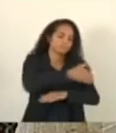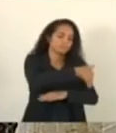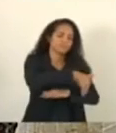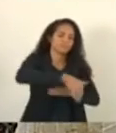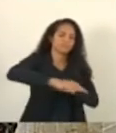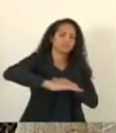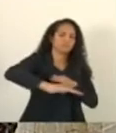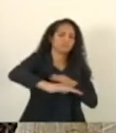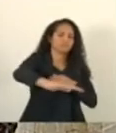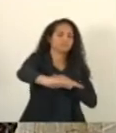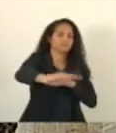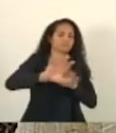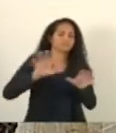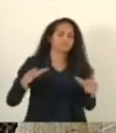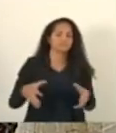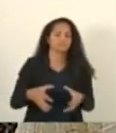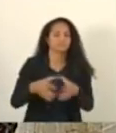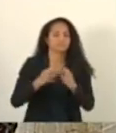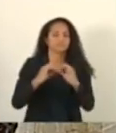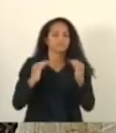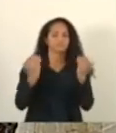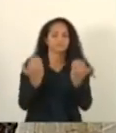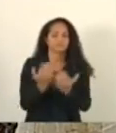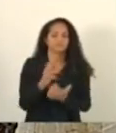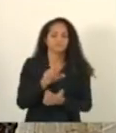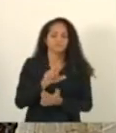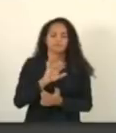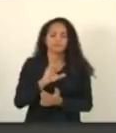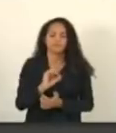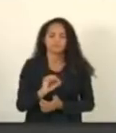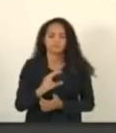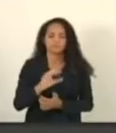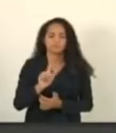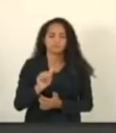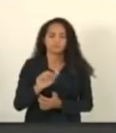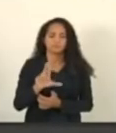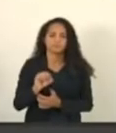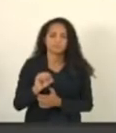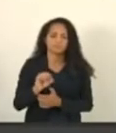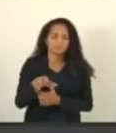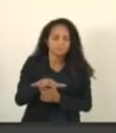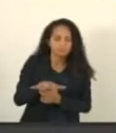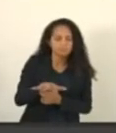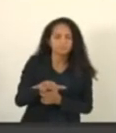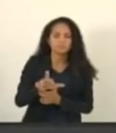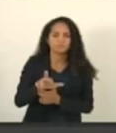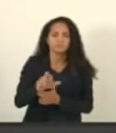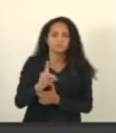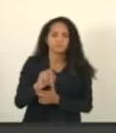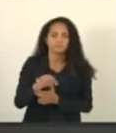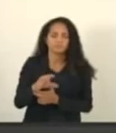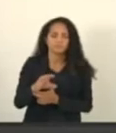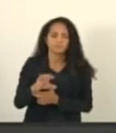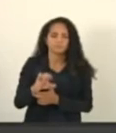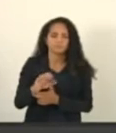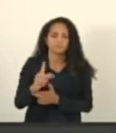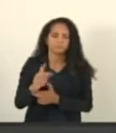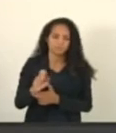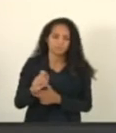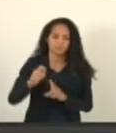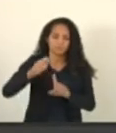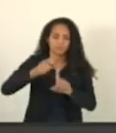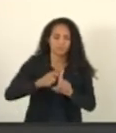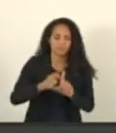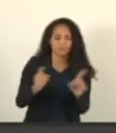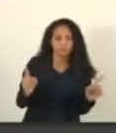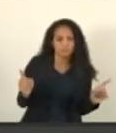Rio Claro, no distrito do Príncipe. Para nossa surpresa, em menos de um mês, o governo